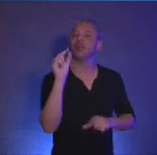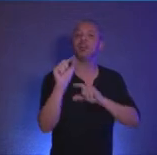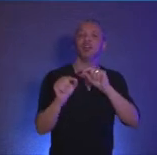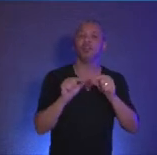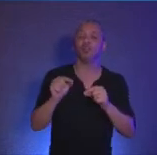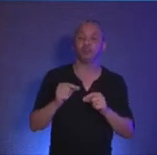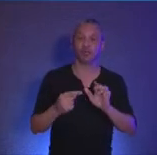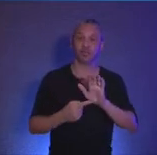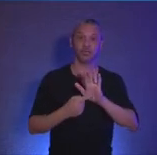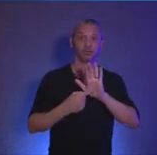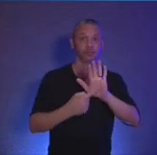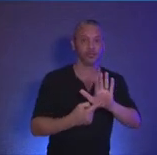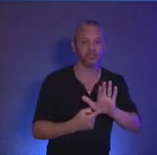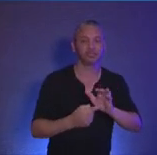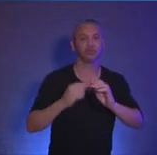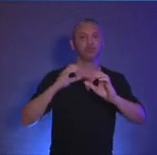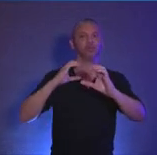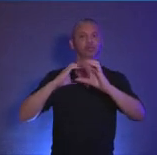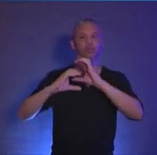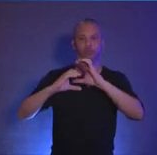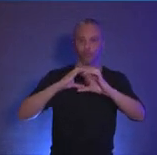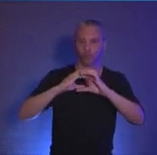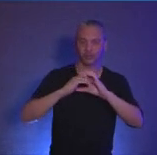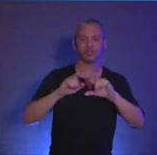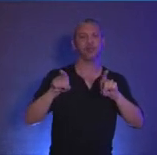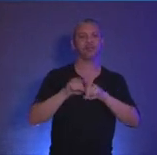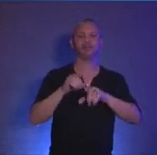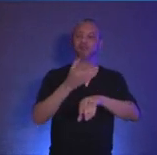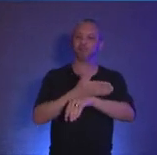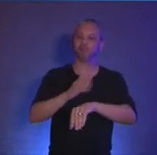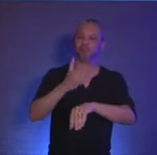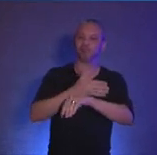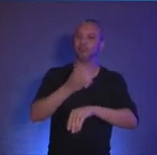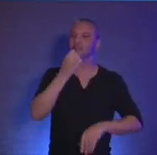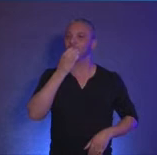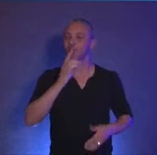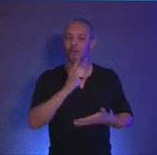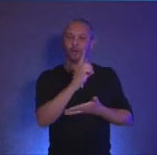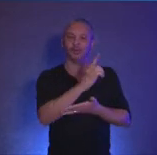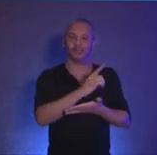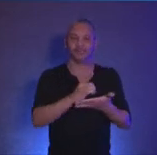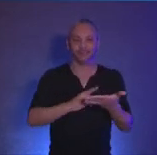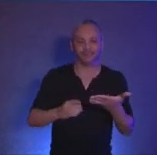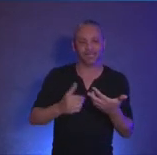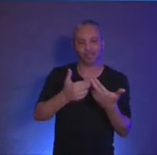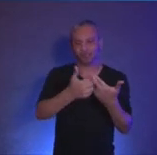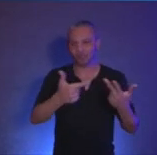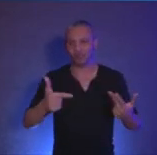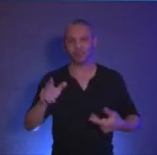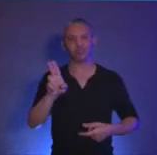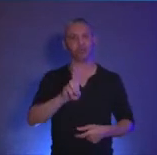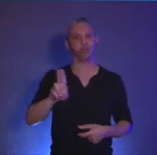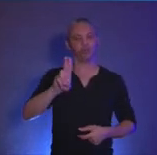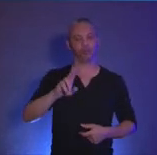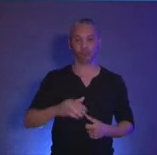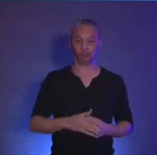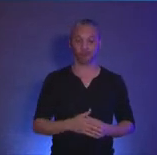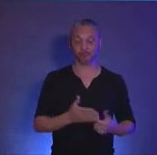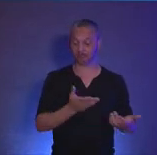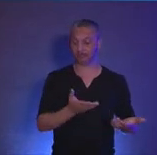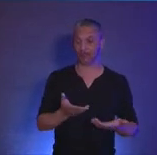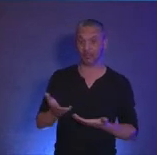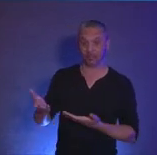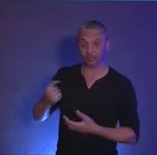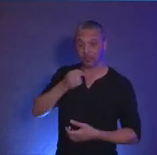de apresentação e comunicação, além de boas práticas no design de informação e usabilidade. Agora eu